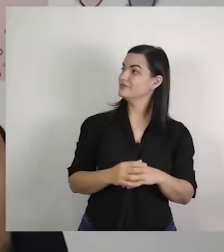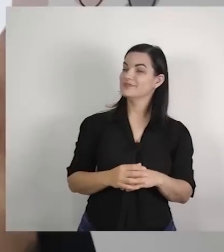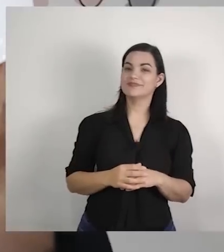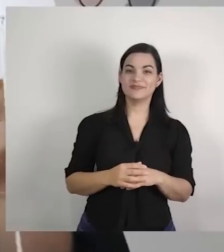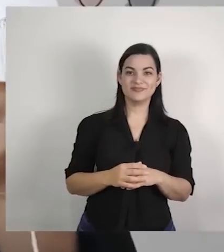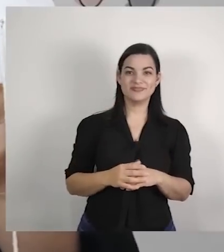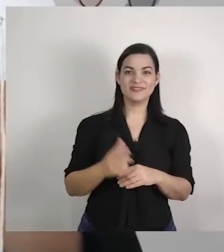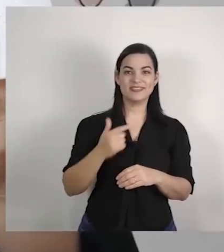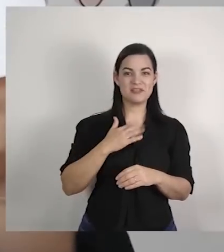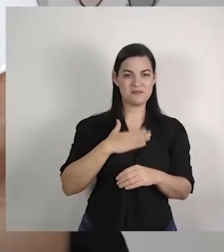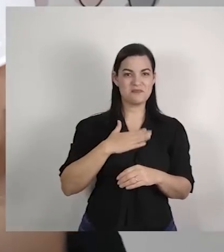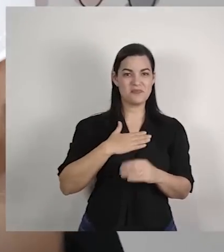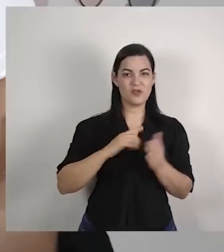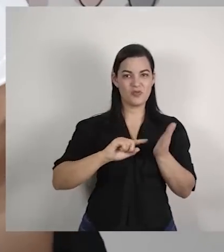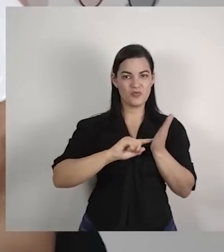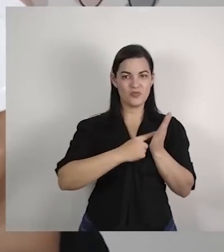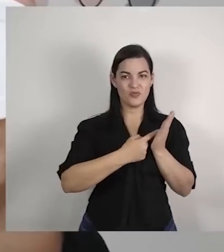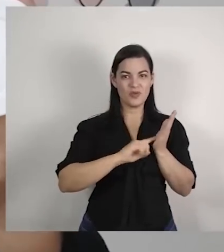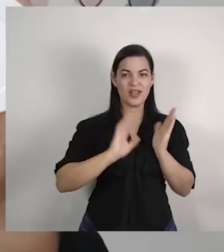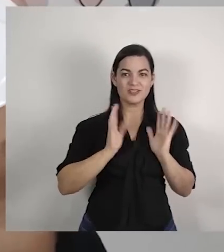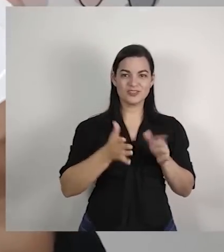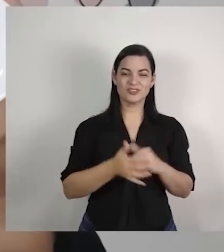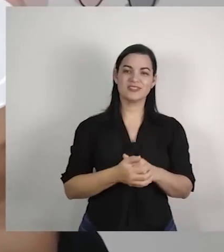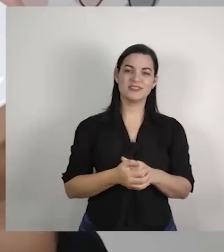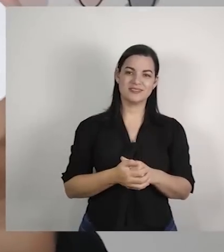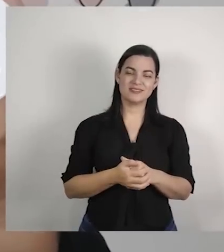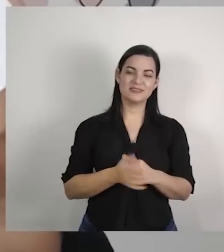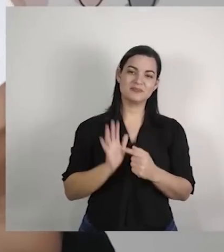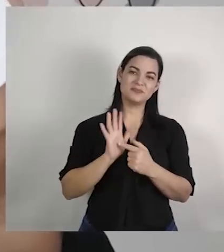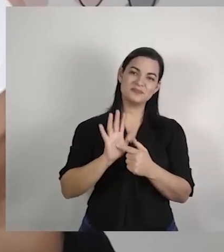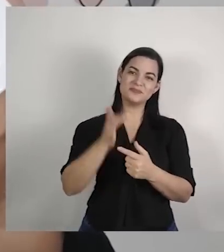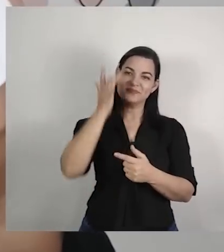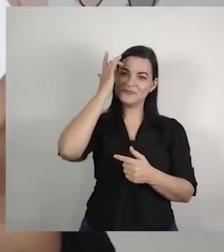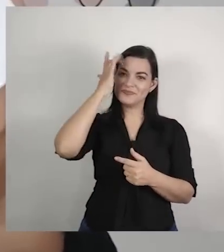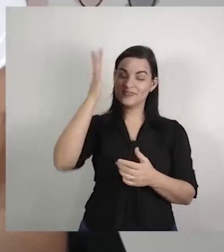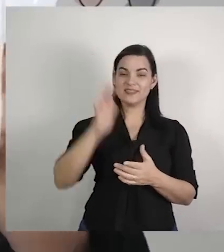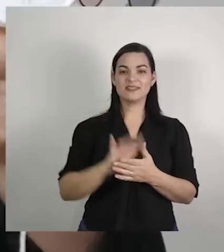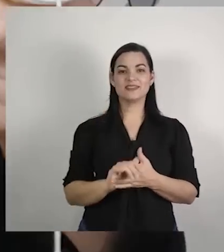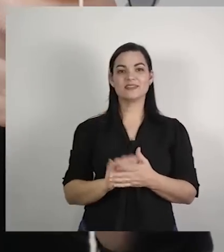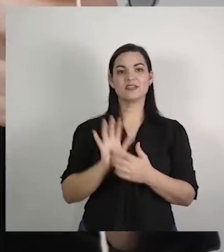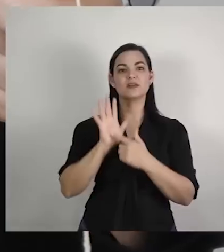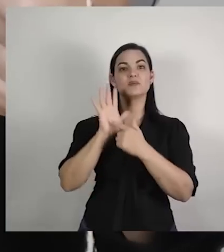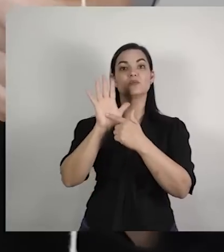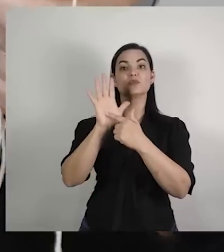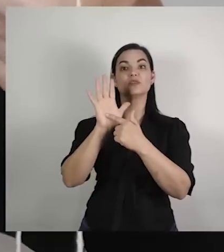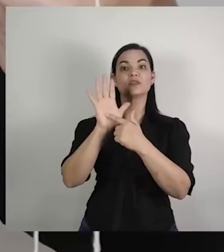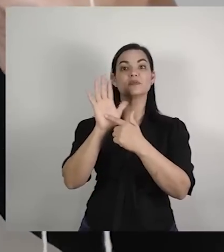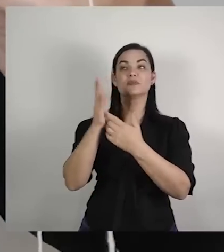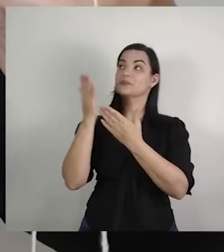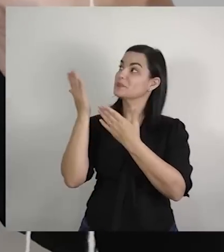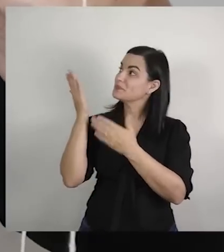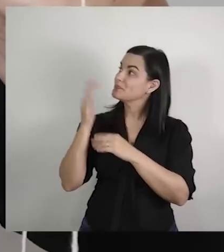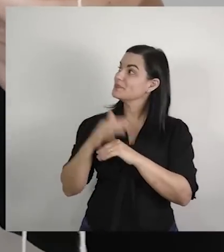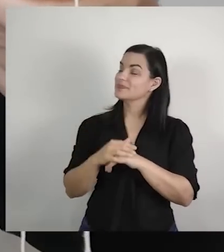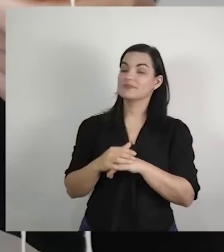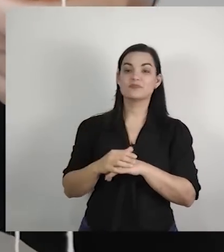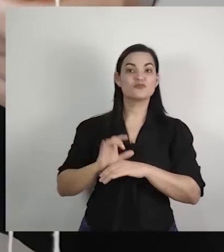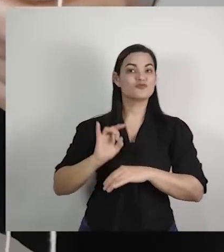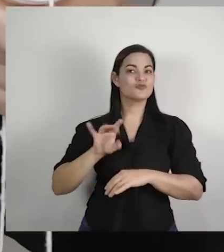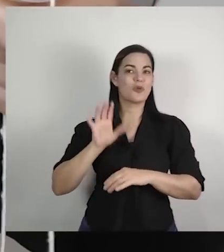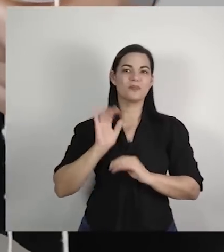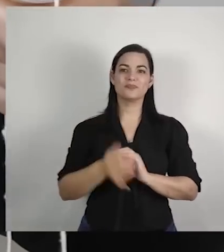Pro fez aqui. Eu já deixei o meu furado para ser mais fácil de mostrar, tá bom? Então, vou colocar mais para cima